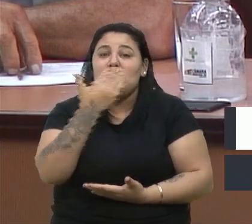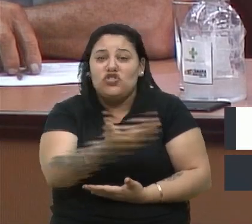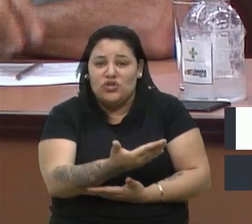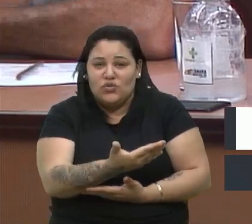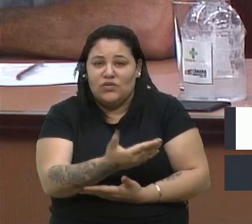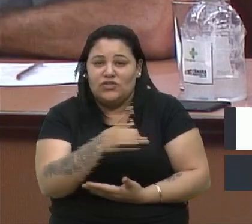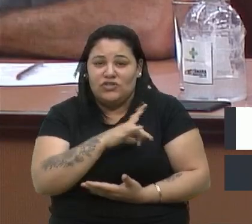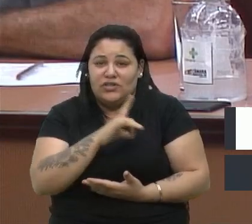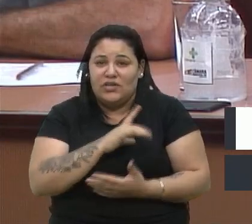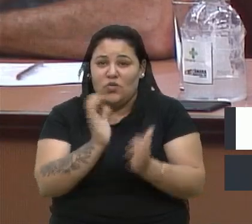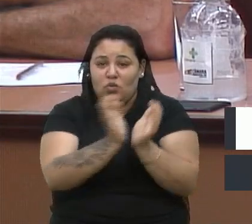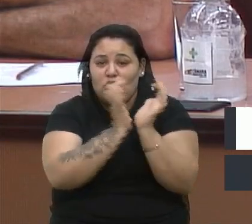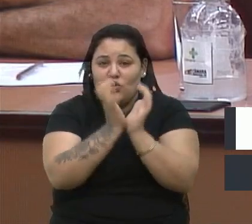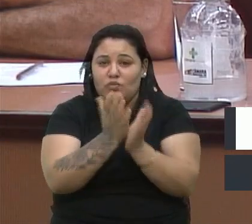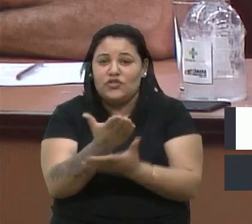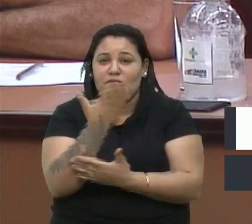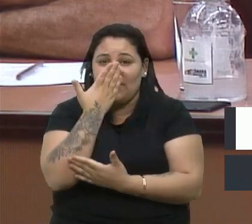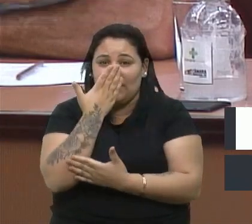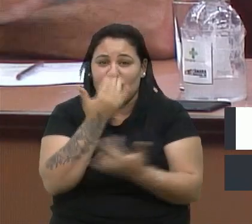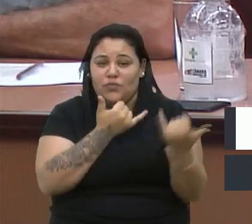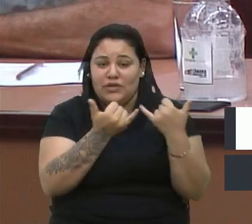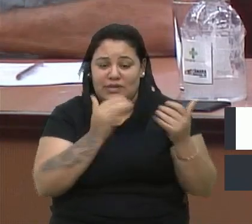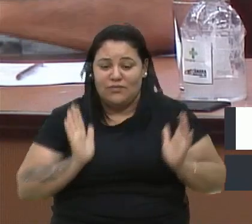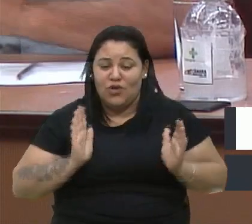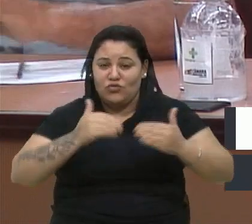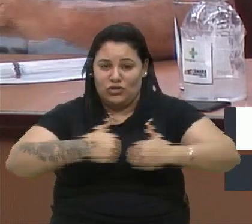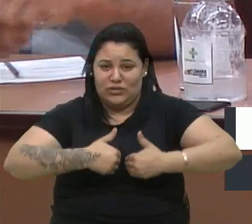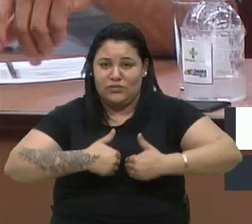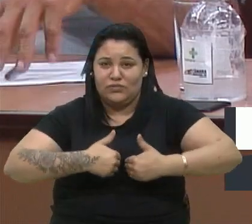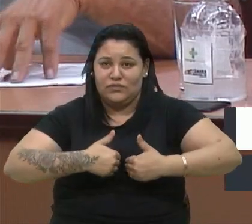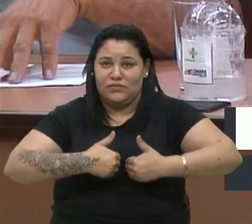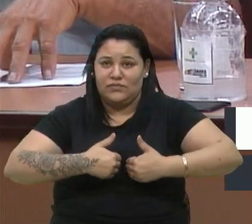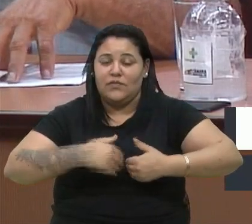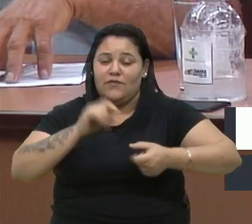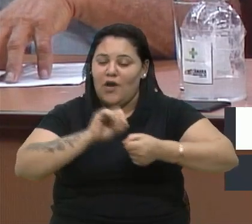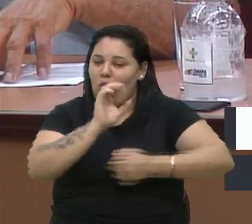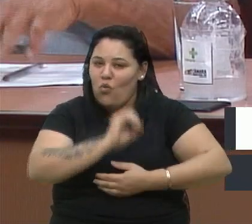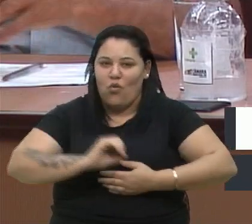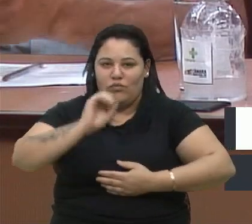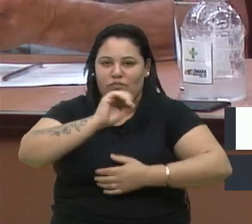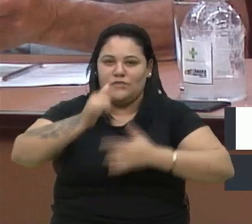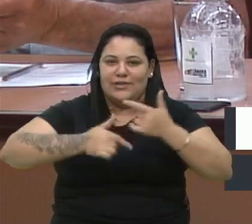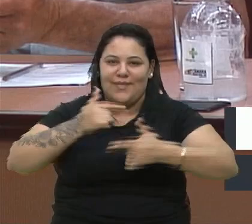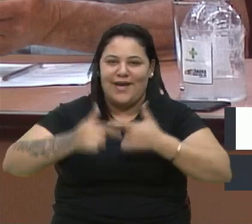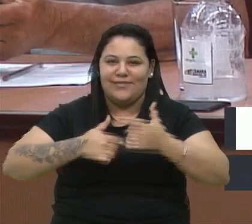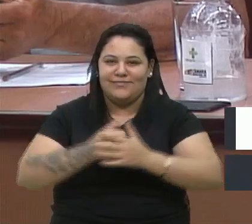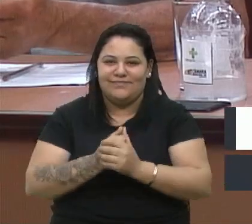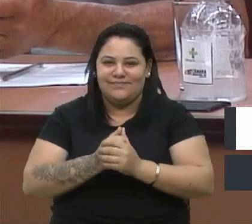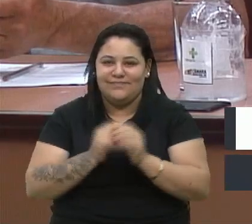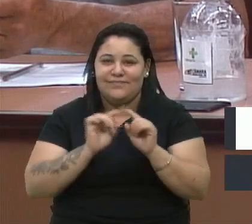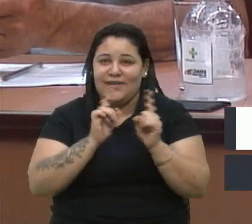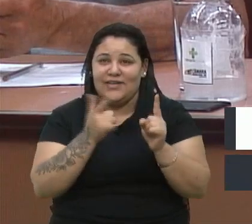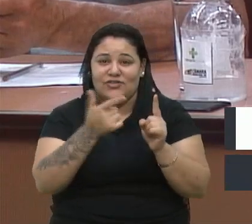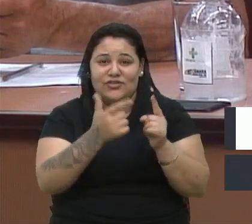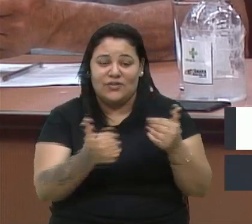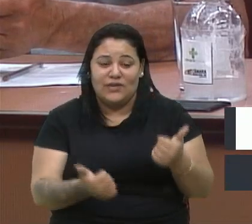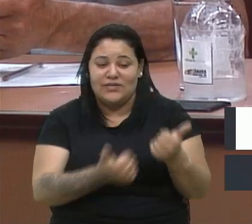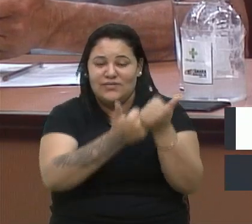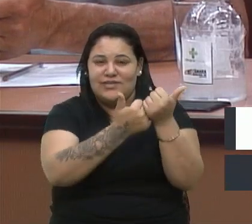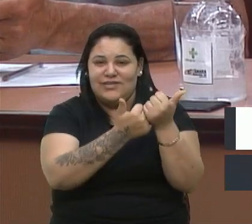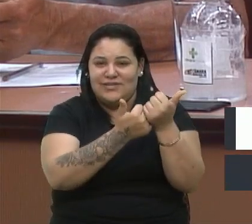trabalhado em muito. Por exemplo, a do autismo. Tem feito um bom trabalho. Só que nós não temos assessoria nessas